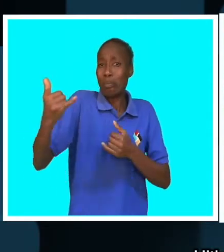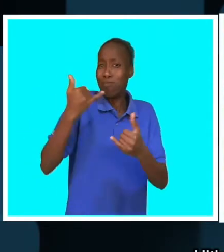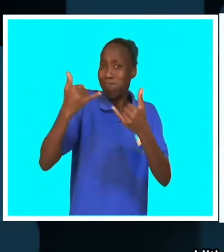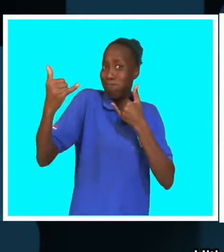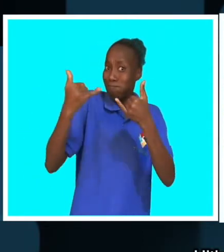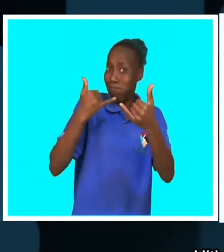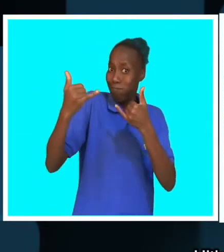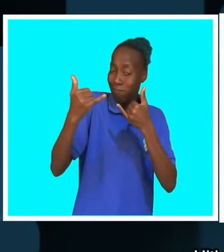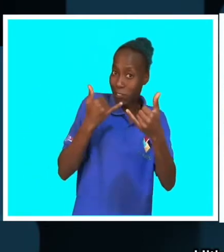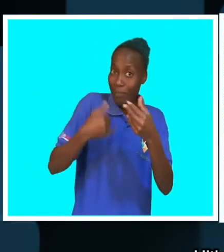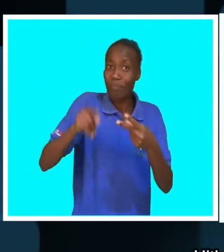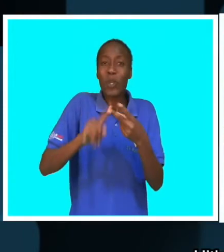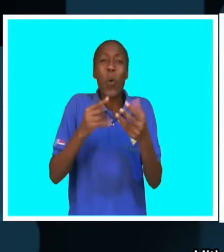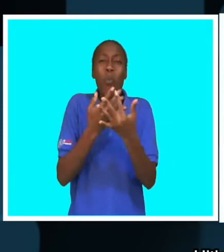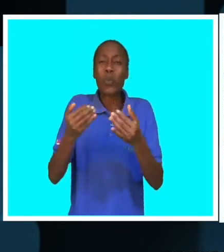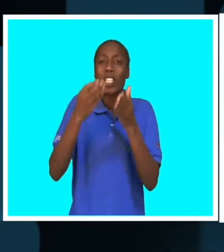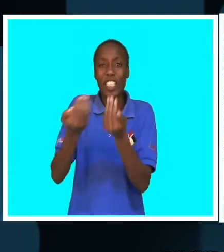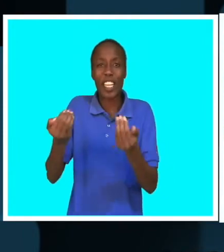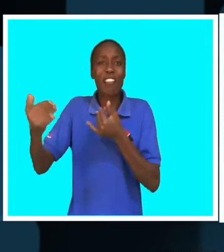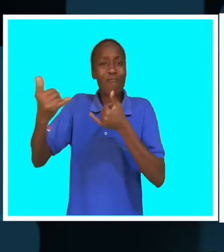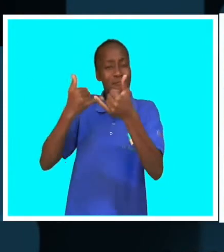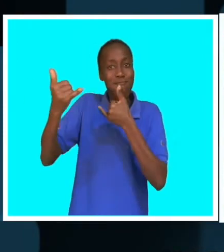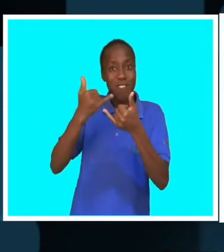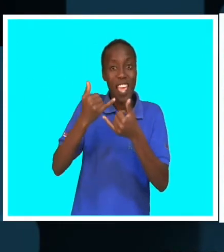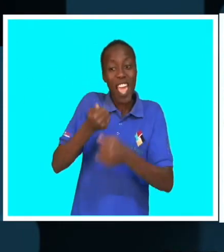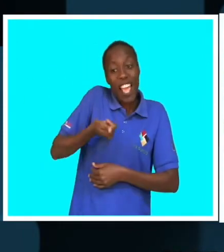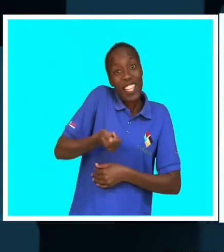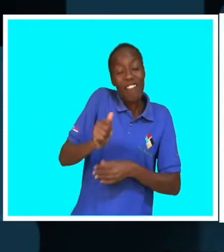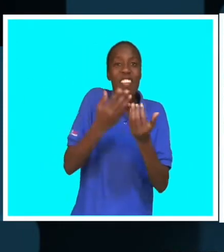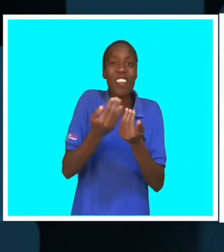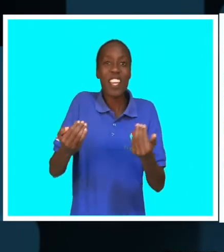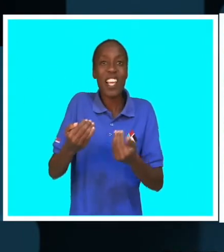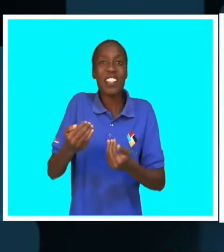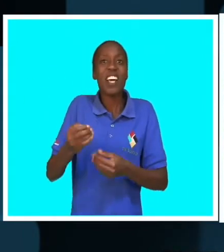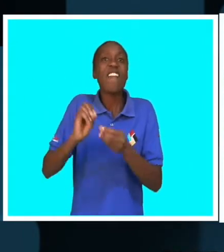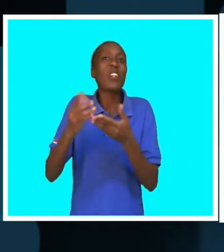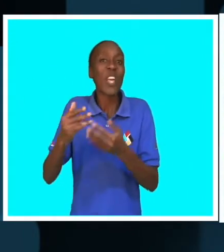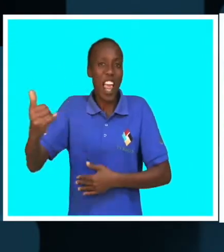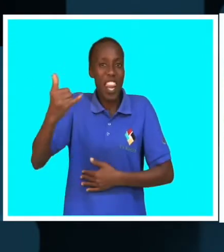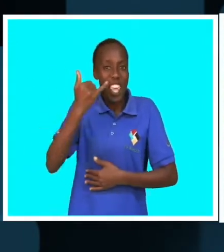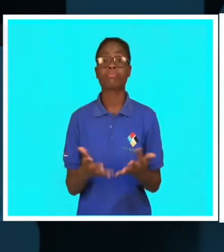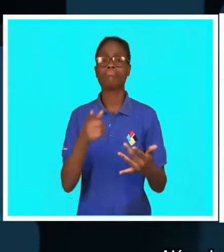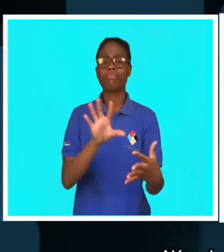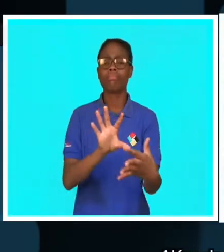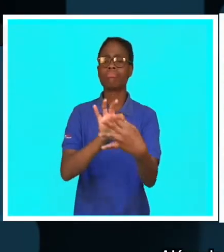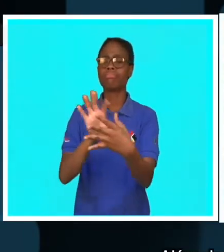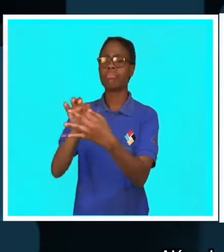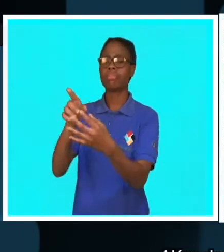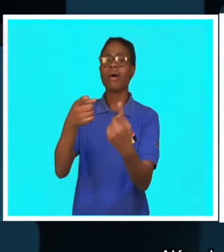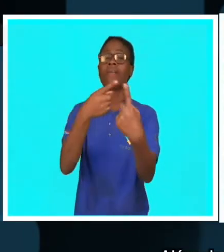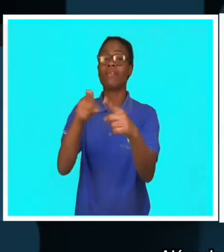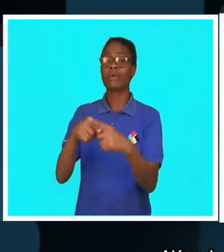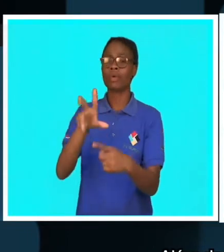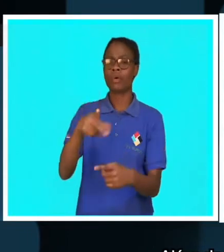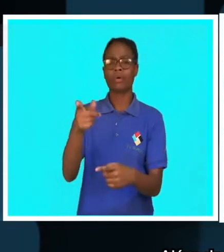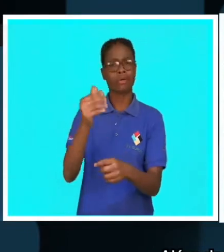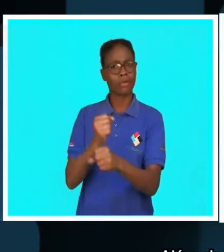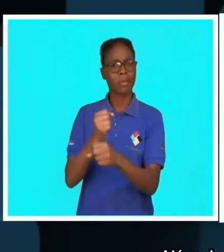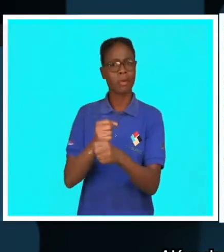chamadas, muitas mesmas chamadas, que são as próprias crianças que ligam e denunciam. Além destas linhas,